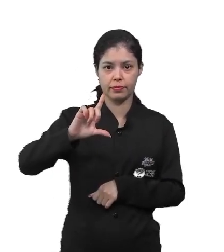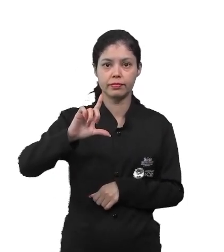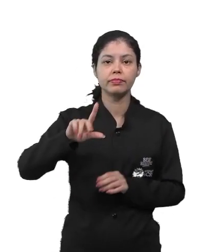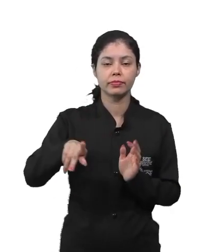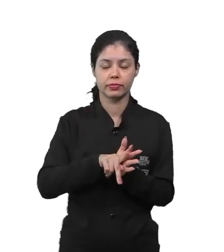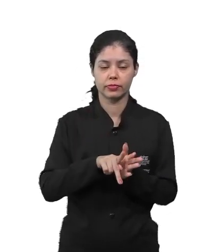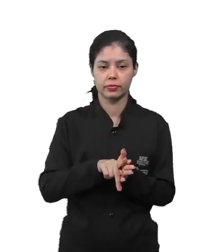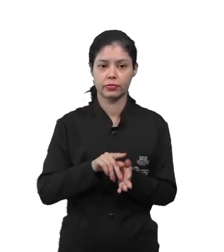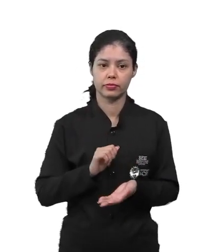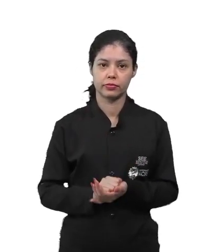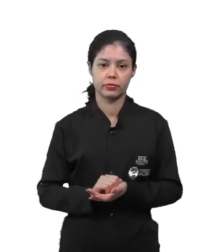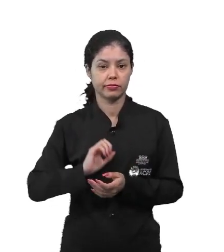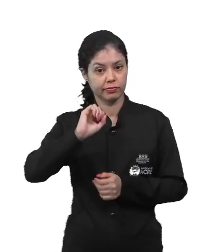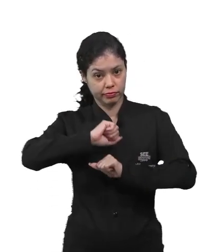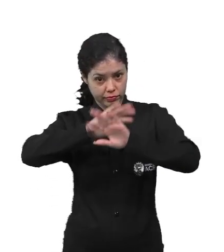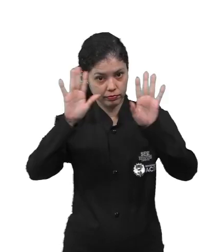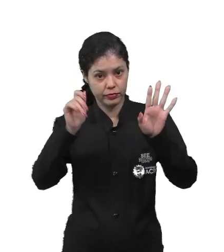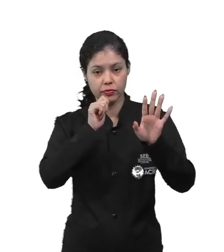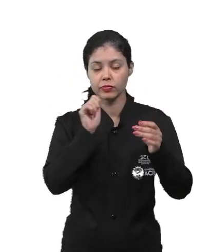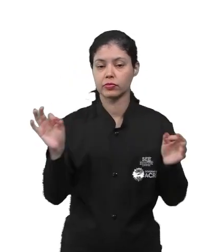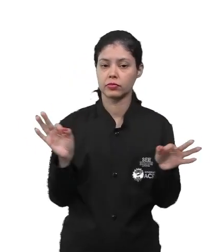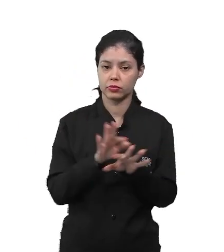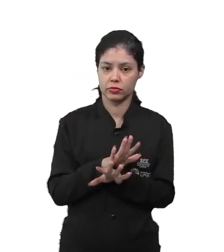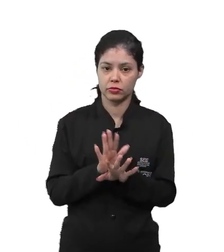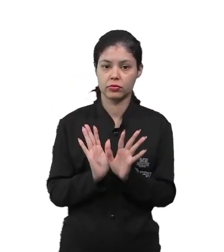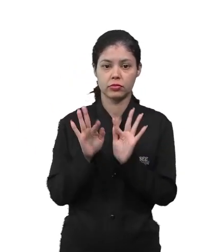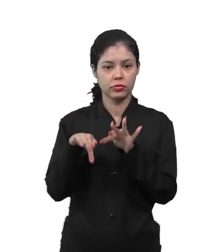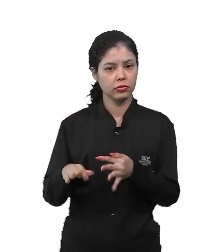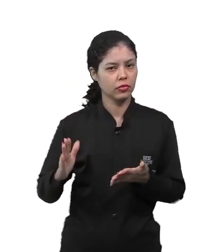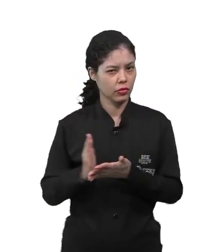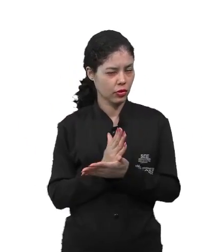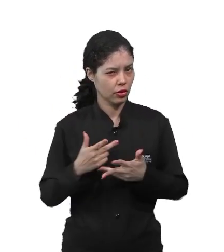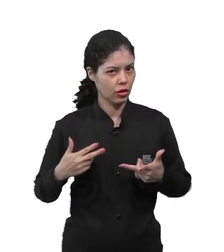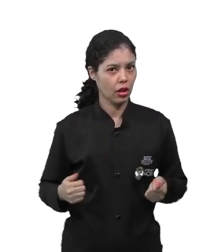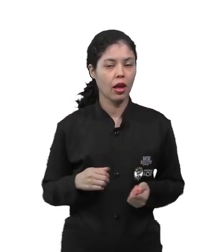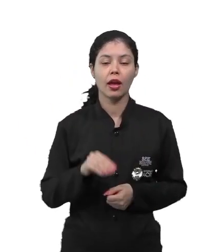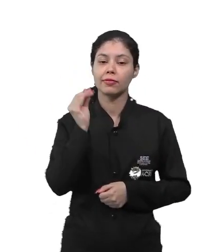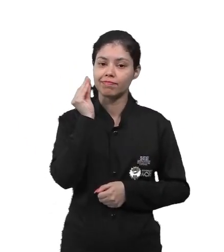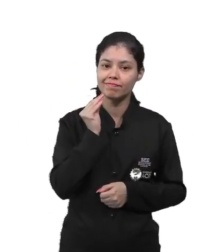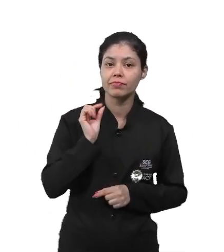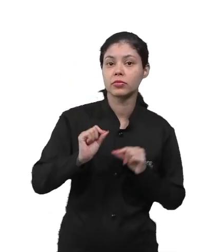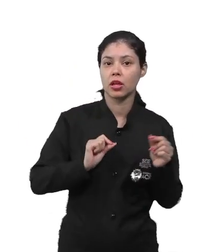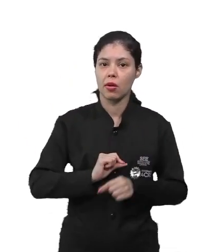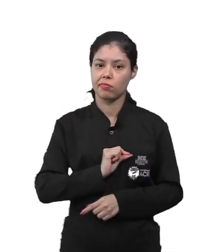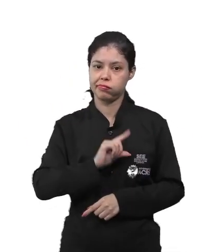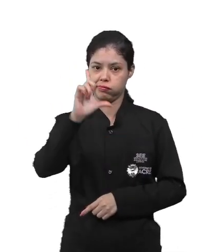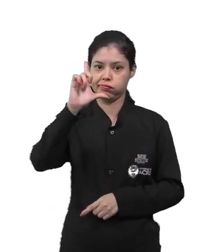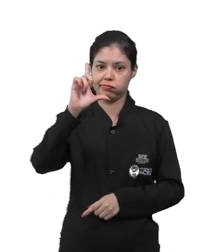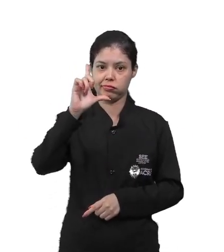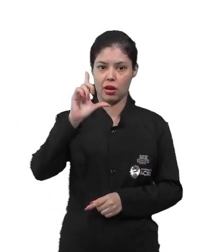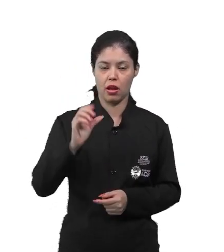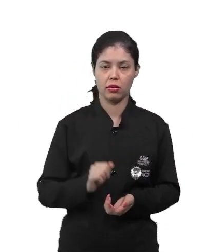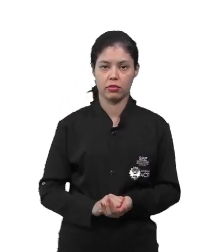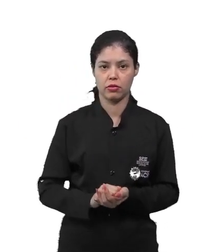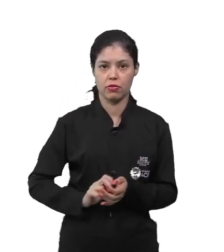preços. Isso aqui é lógico, quando temos a queda na oferta de algum produto, a tendência do preço é aumentar.